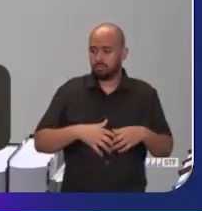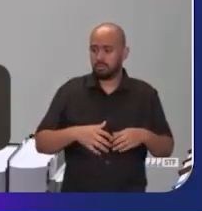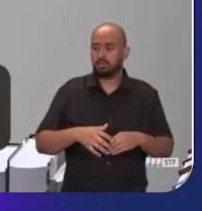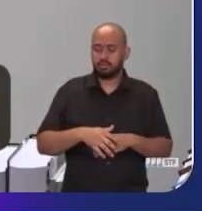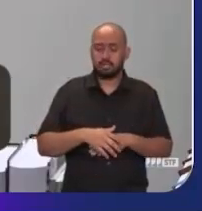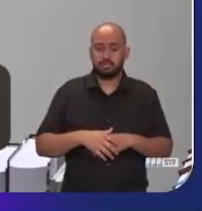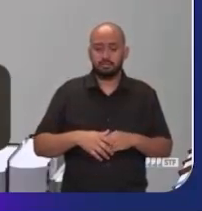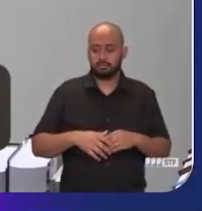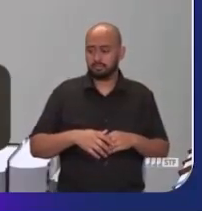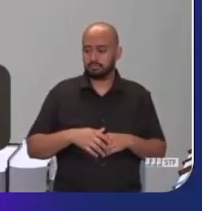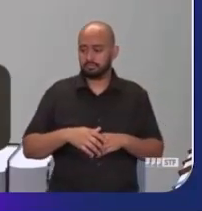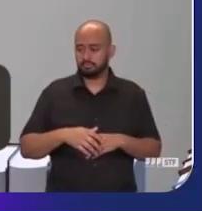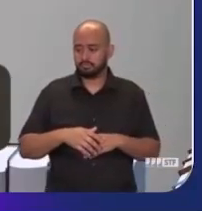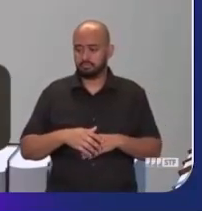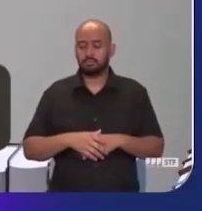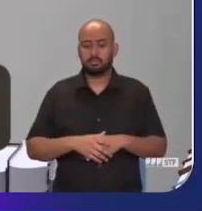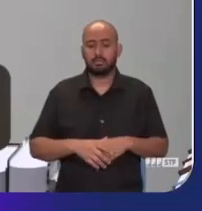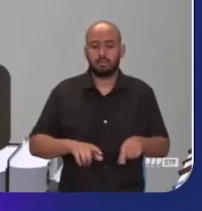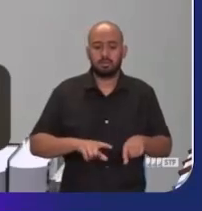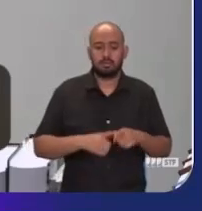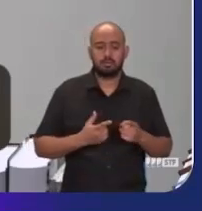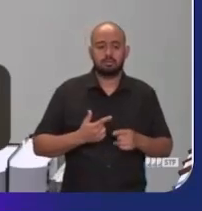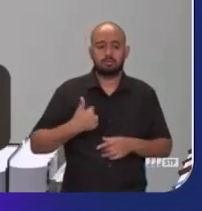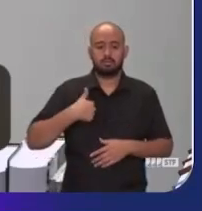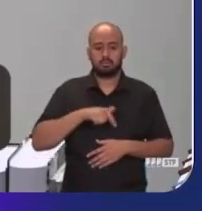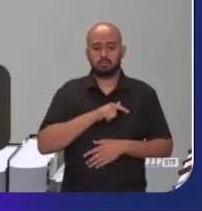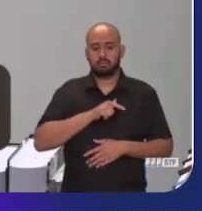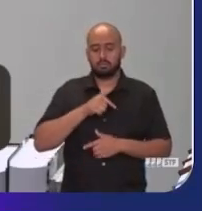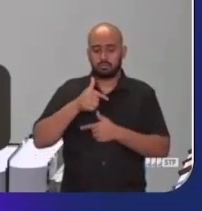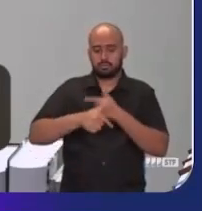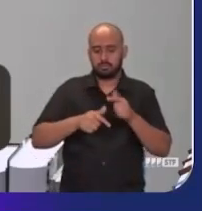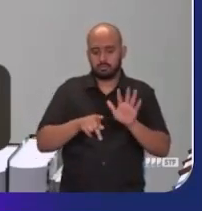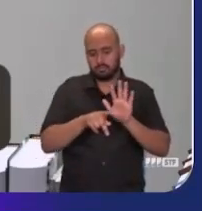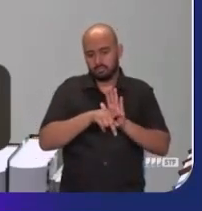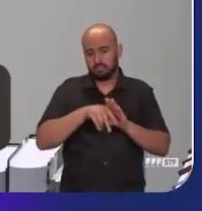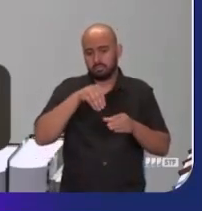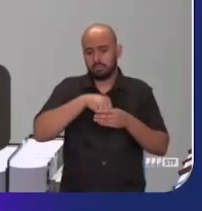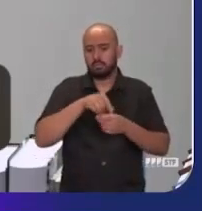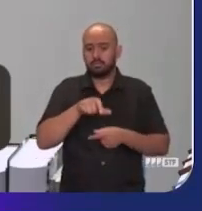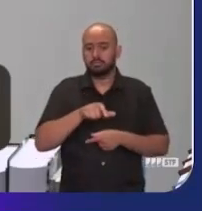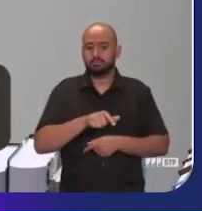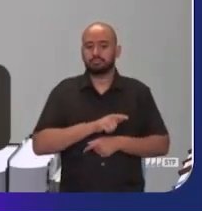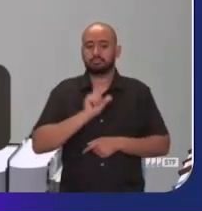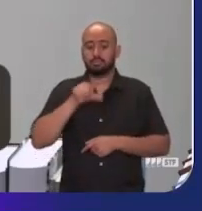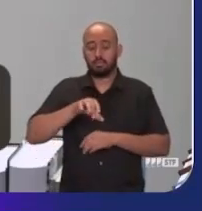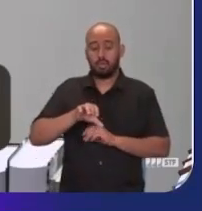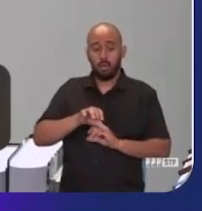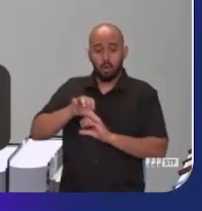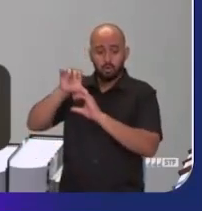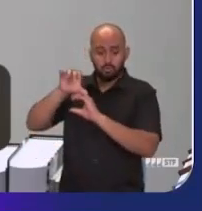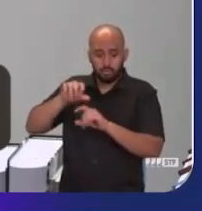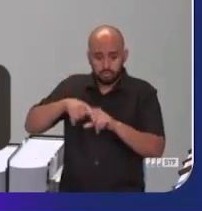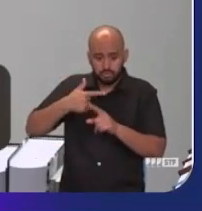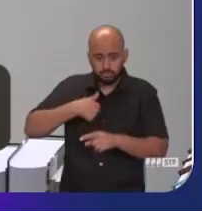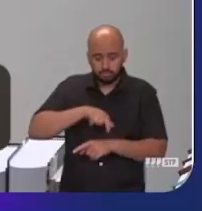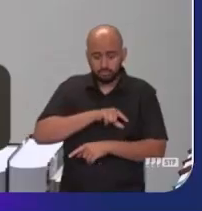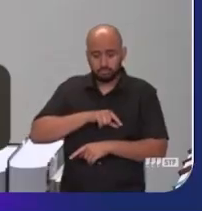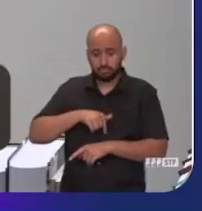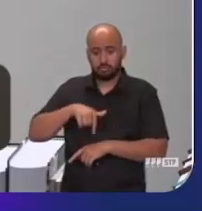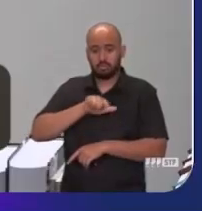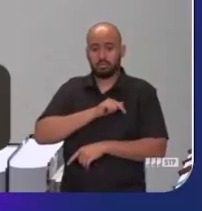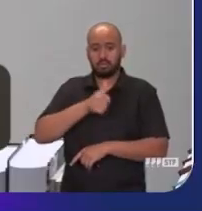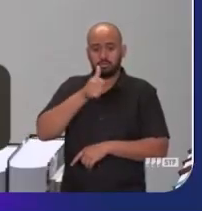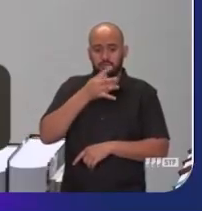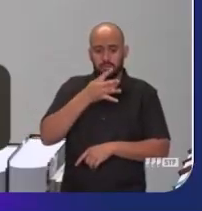com o traçado constitucional vigente. A Constituição, em seu artigo 142, consigna que as